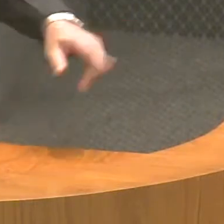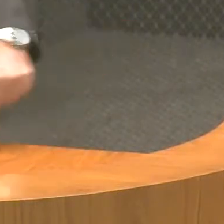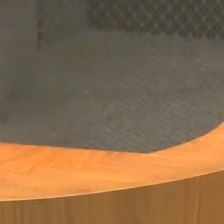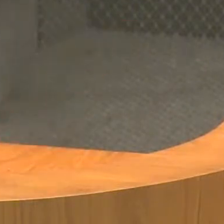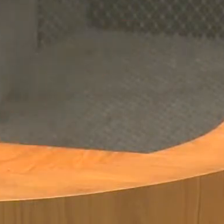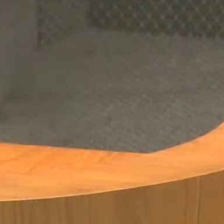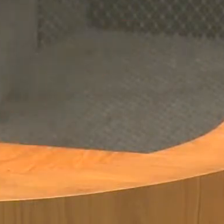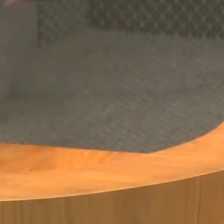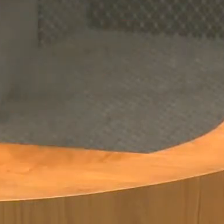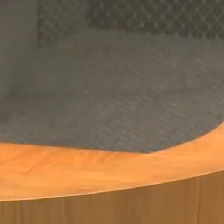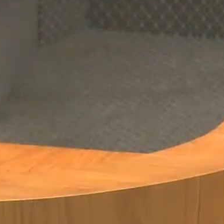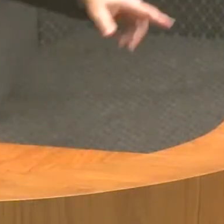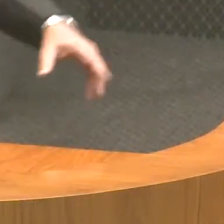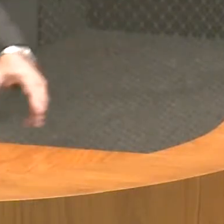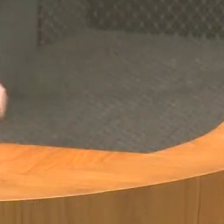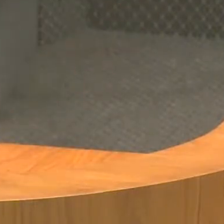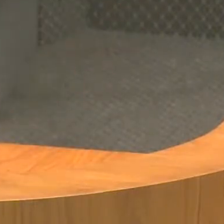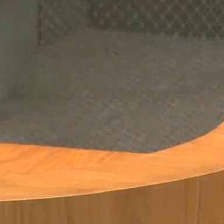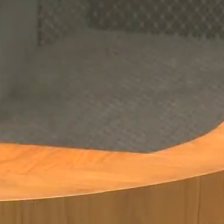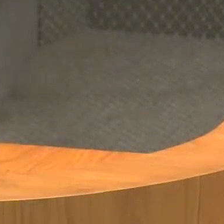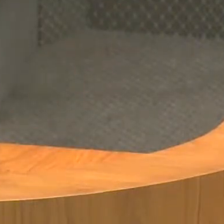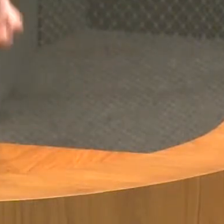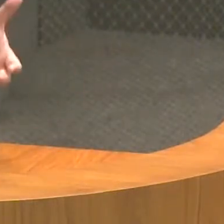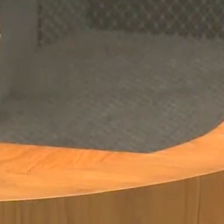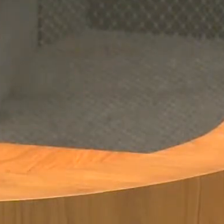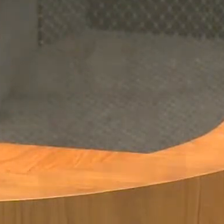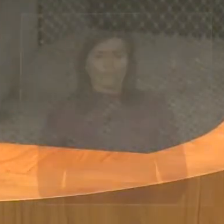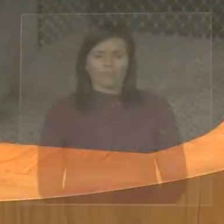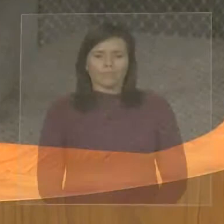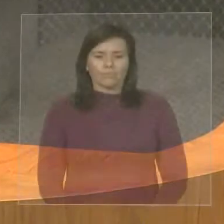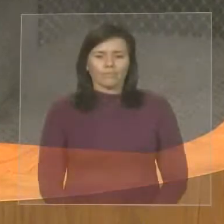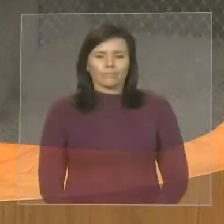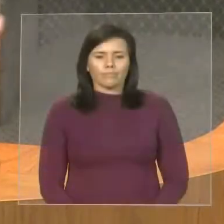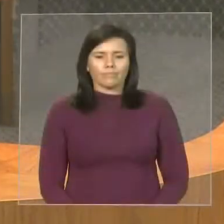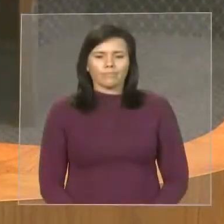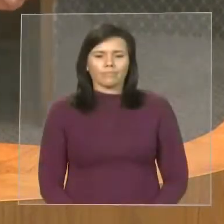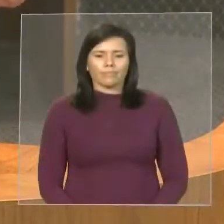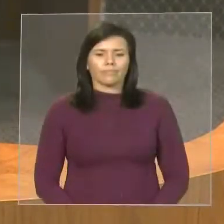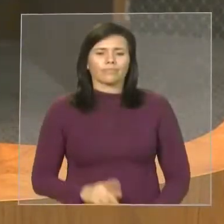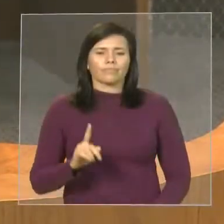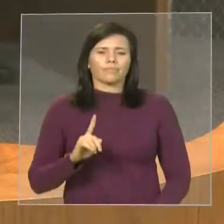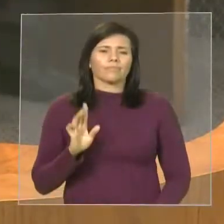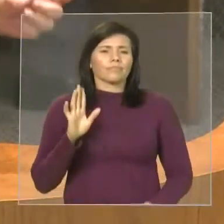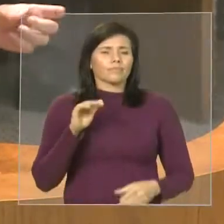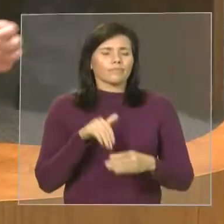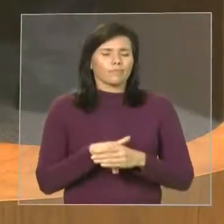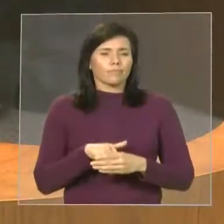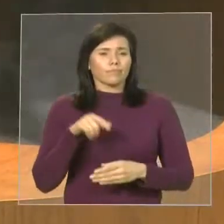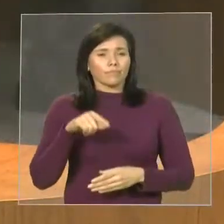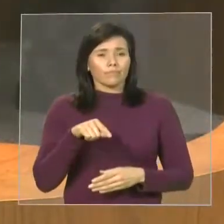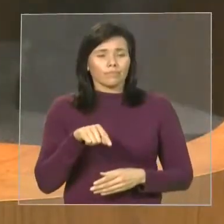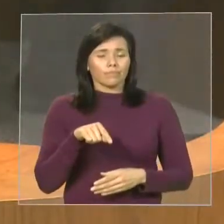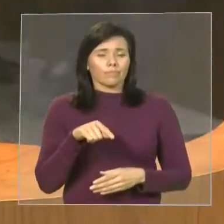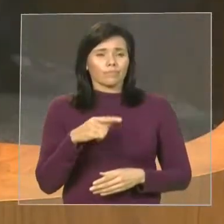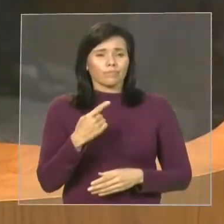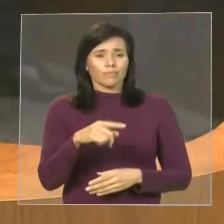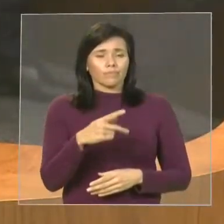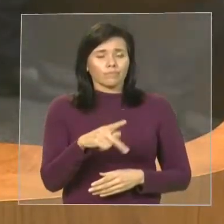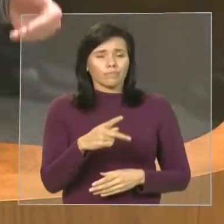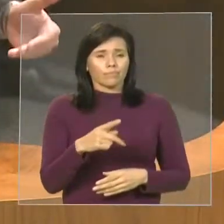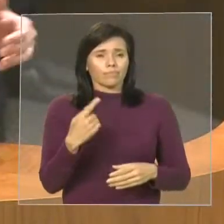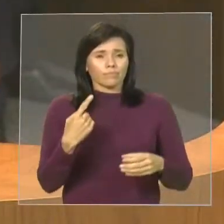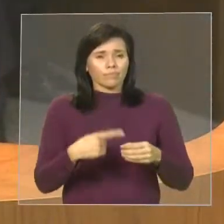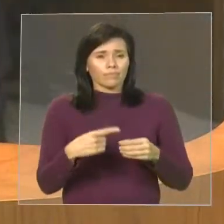tivessem que percorrer todo o Estado para fazer campanha política, mas eles seriam votados naquele distrito, onde eles já eram